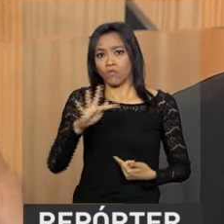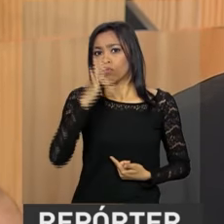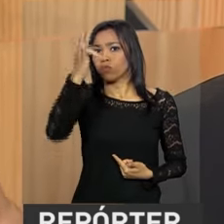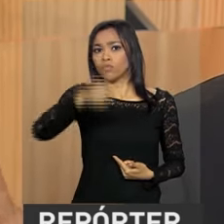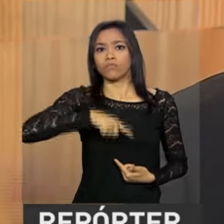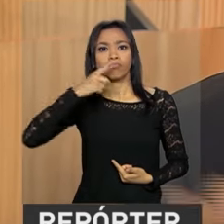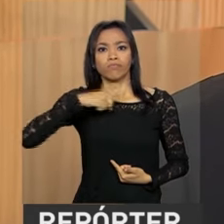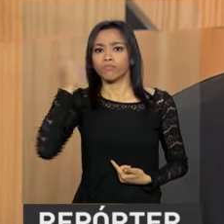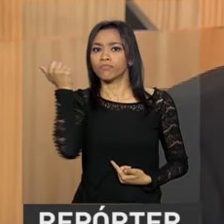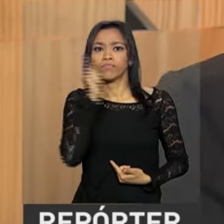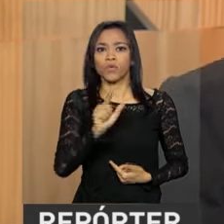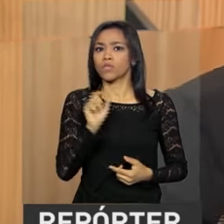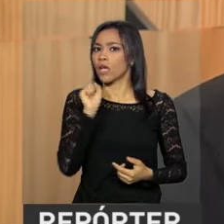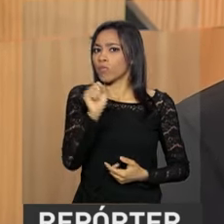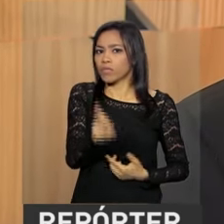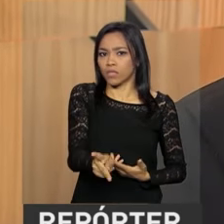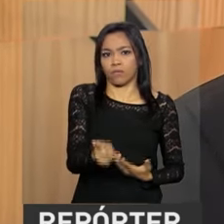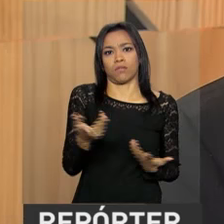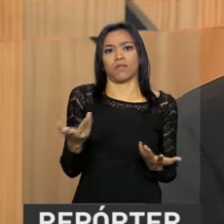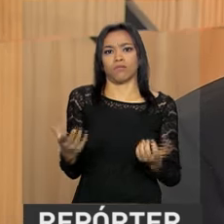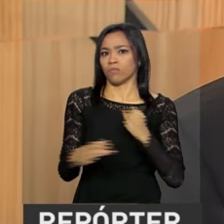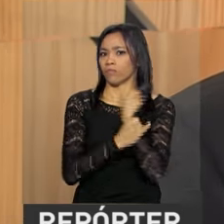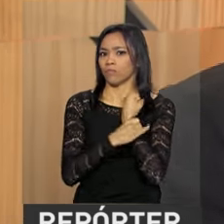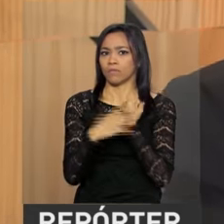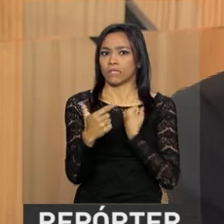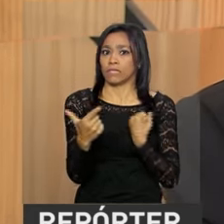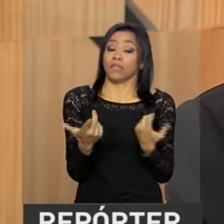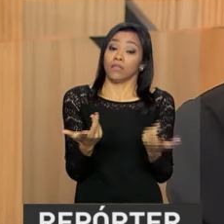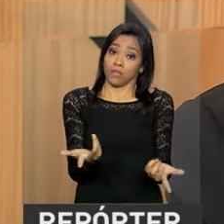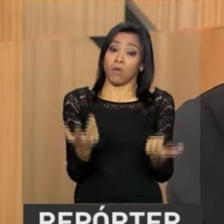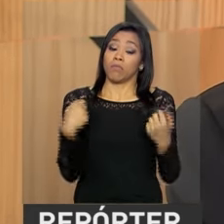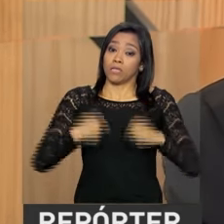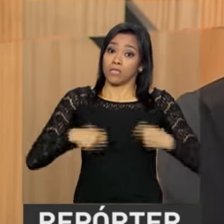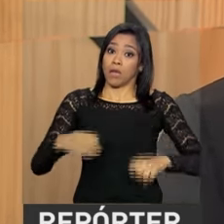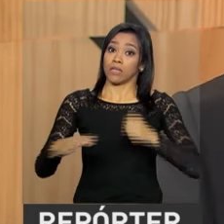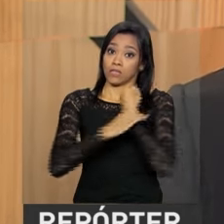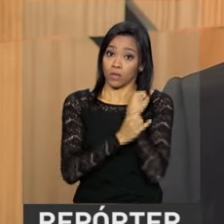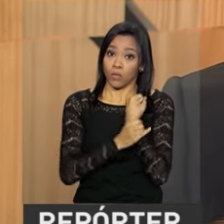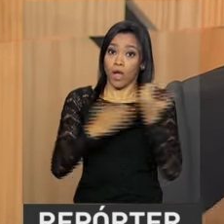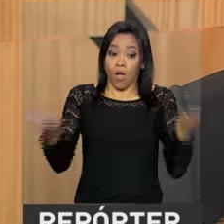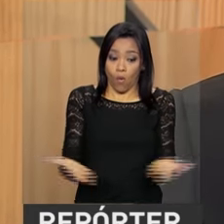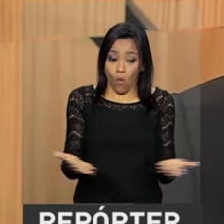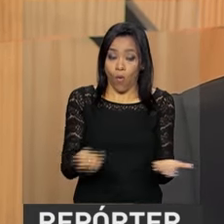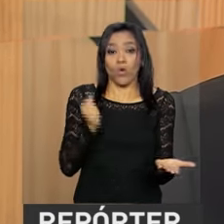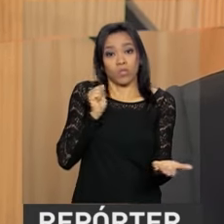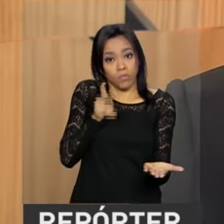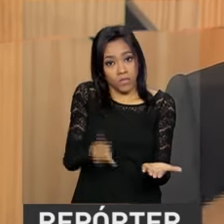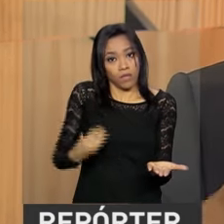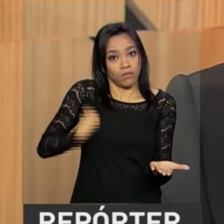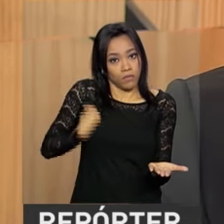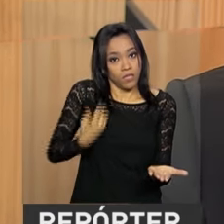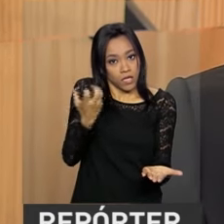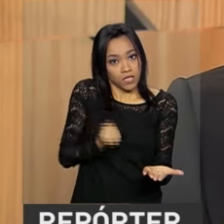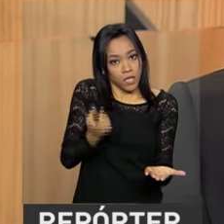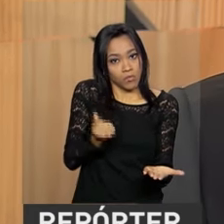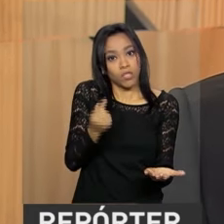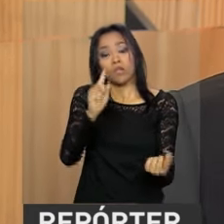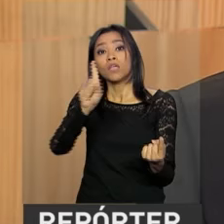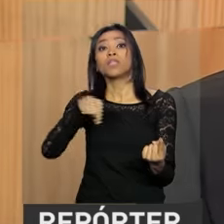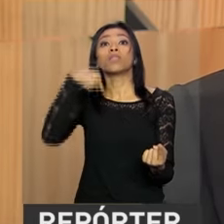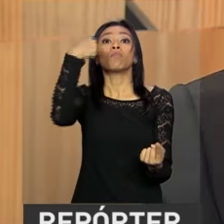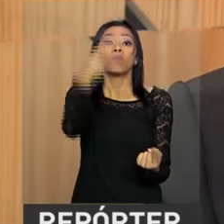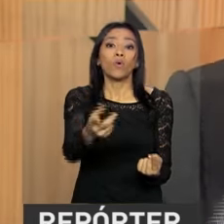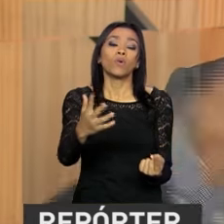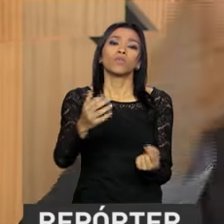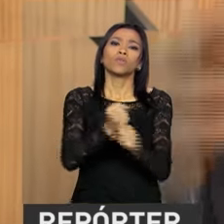aposentar amanhã então nós temos de resguardar os interesses dos que estão aposentados dos que vão se aposentar nos próximos anos